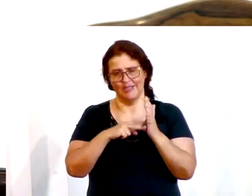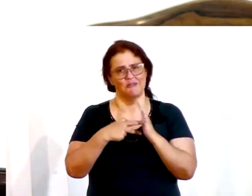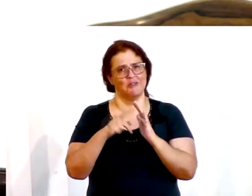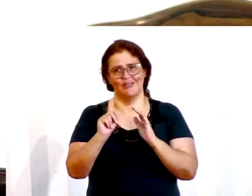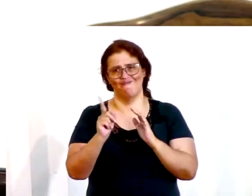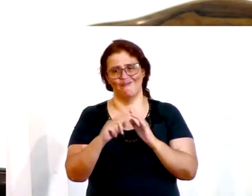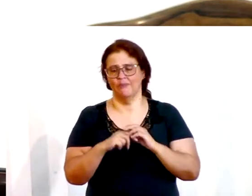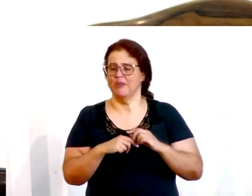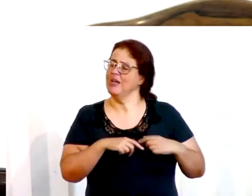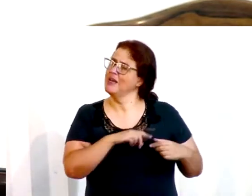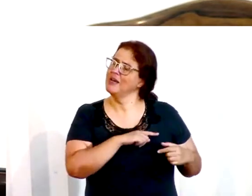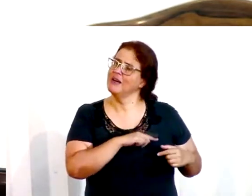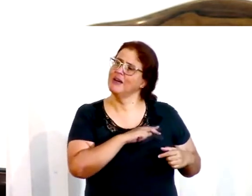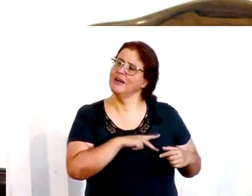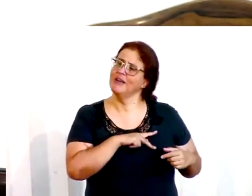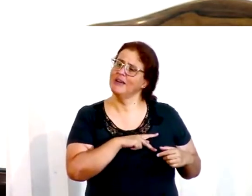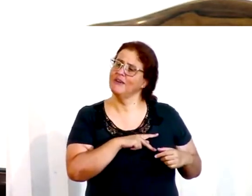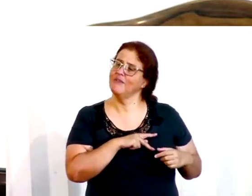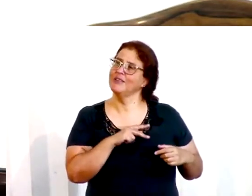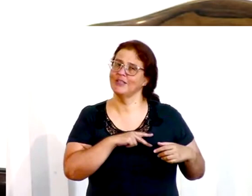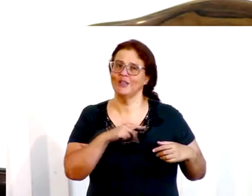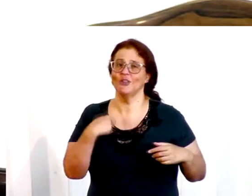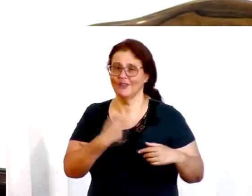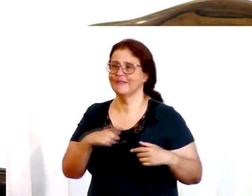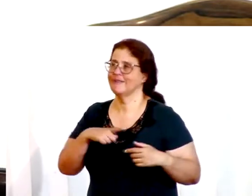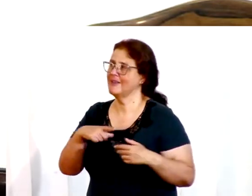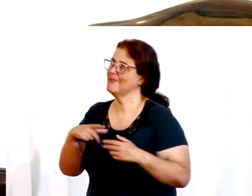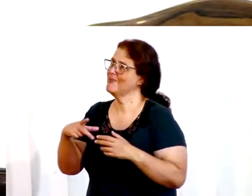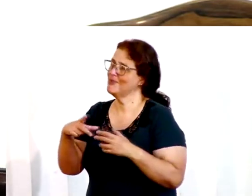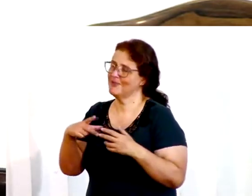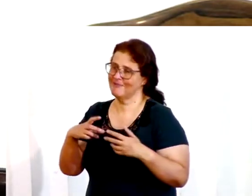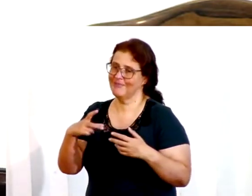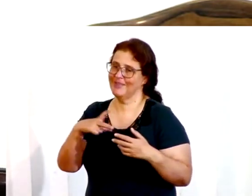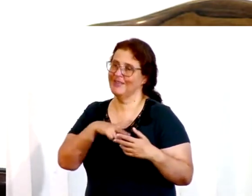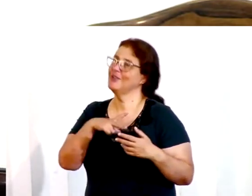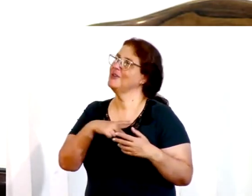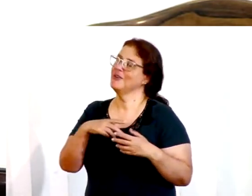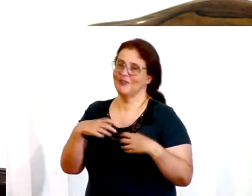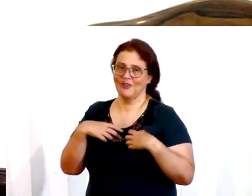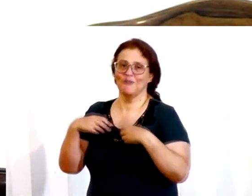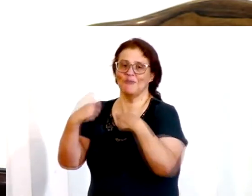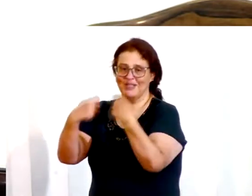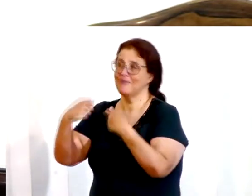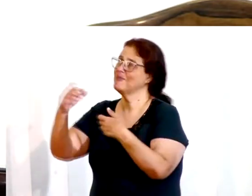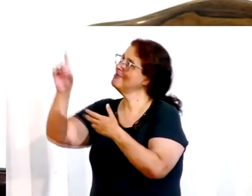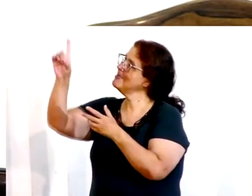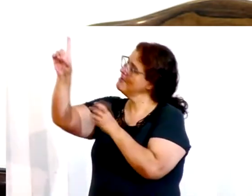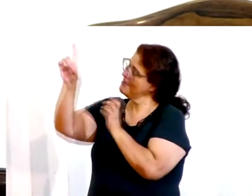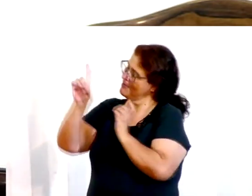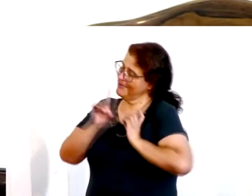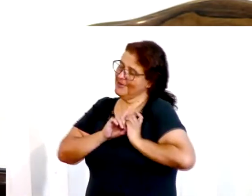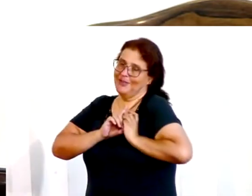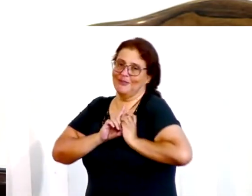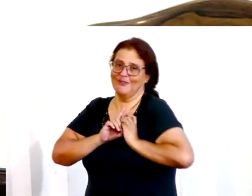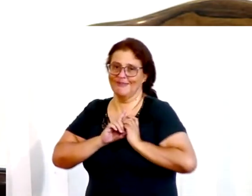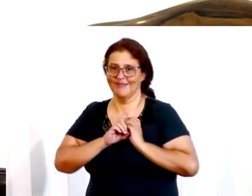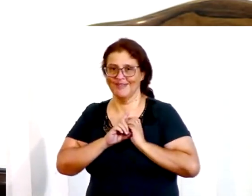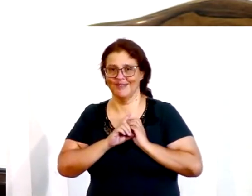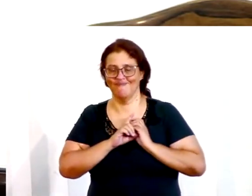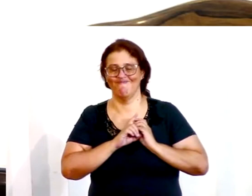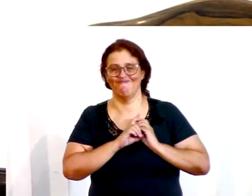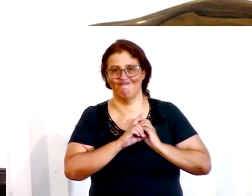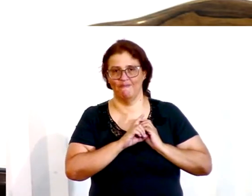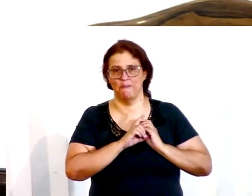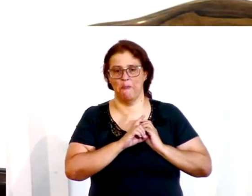essa autossuficiência é naquele que habita nele, é no Espírito Santo. A autossuficiência aqui,